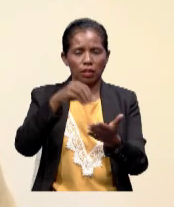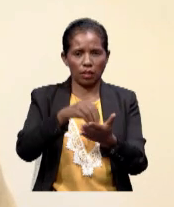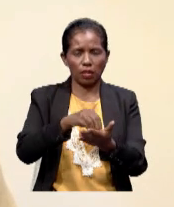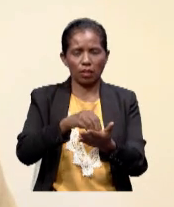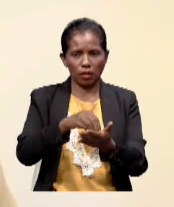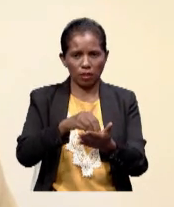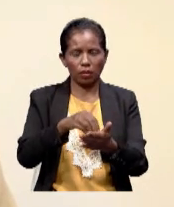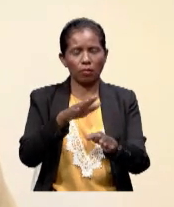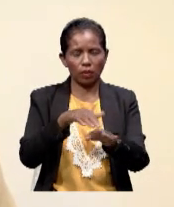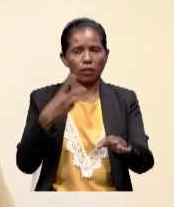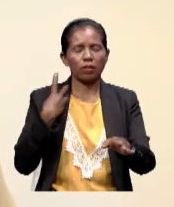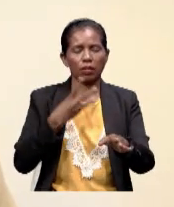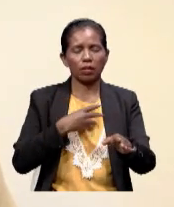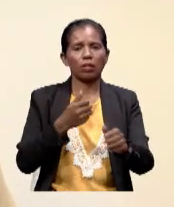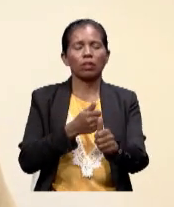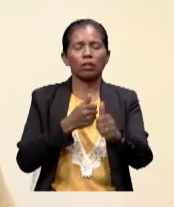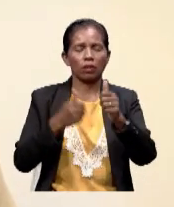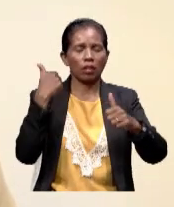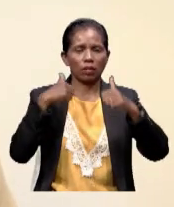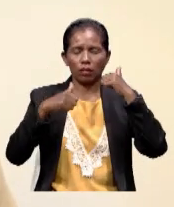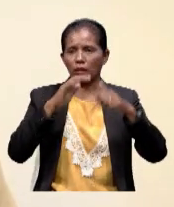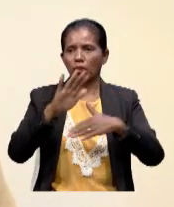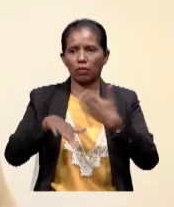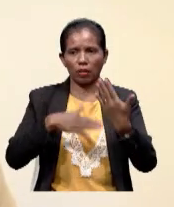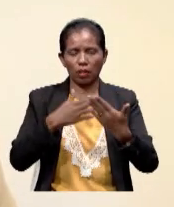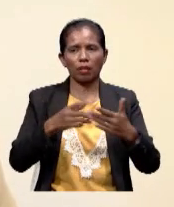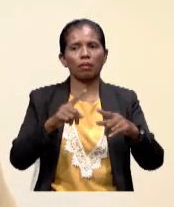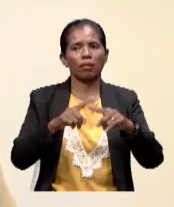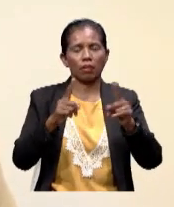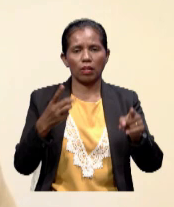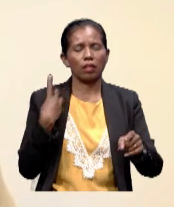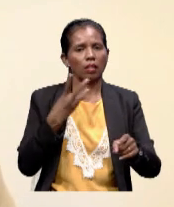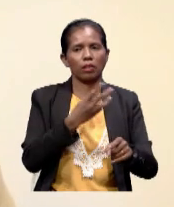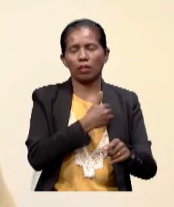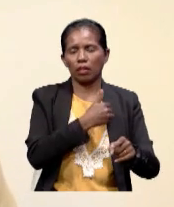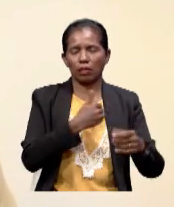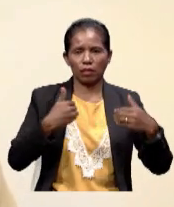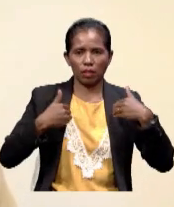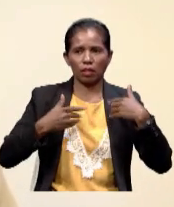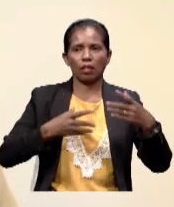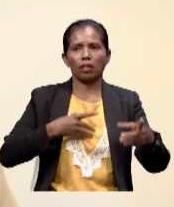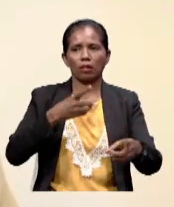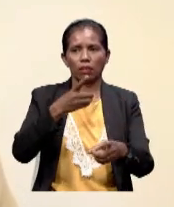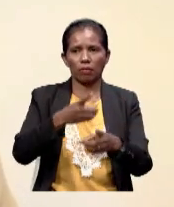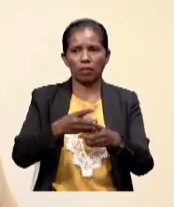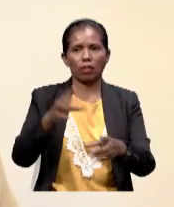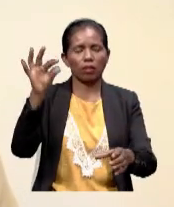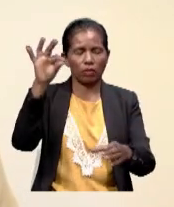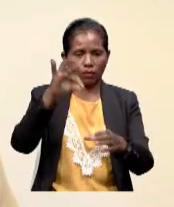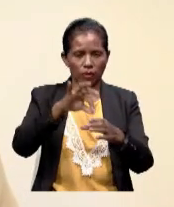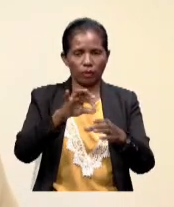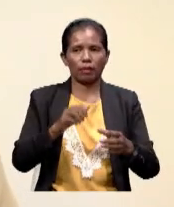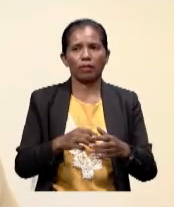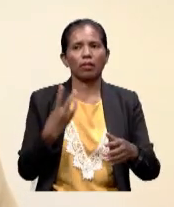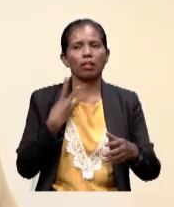atu tuir atividades ASEAN hototo, mas bem, ita se dá o que é direito de veto. Então,